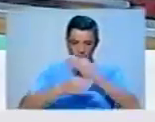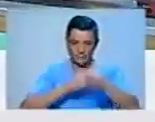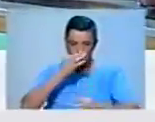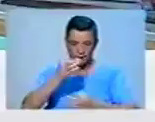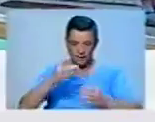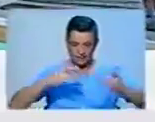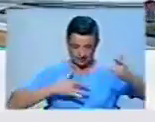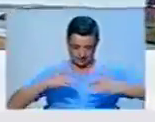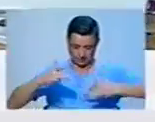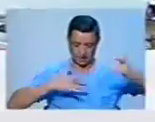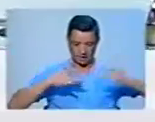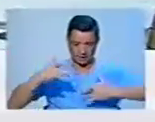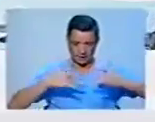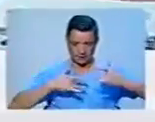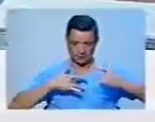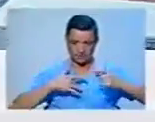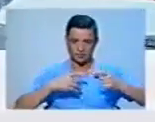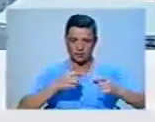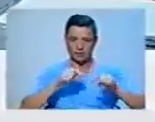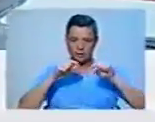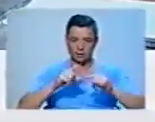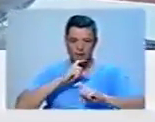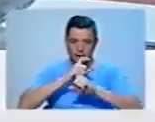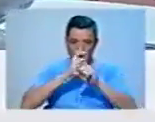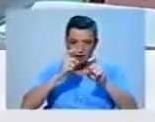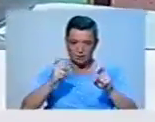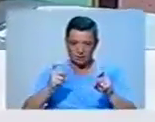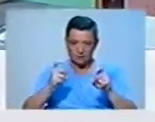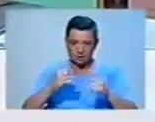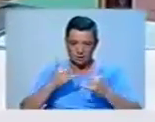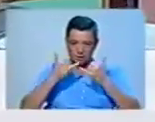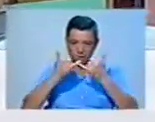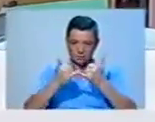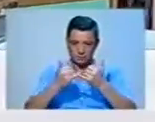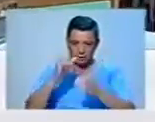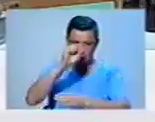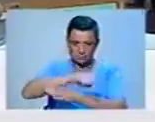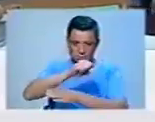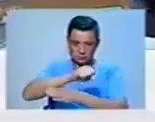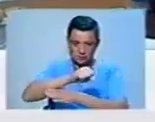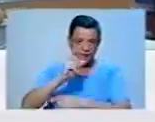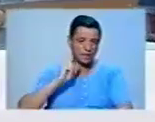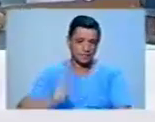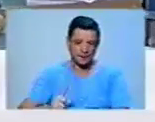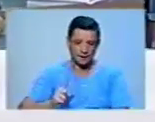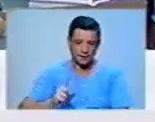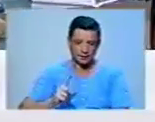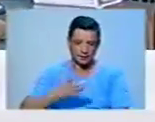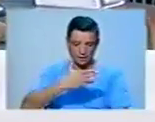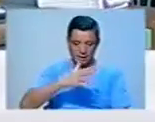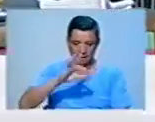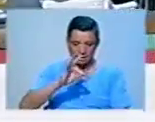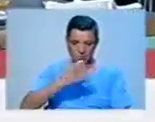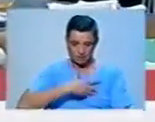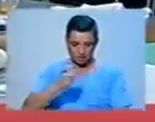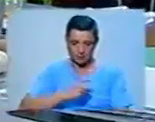de teatro que vai estrear, digam-me, vamos anunciar já. Daqui a pouco falamos melhor sim, sobre isto. Vai estrear no dia 14 de